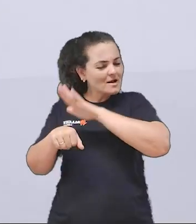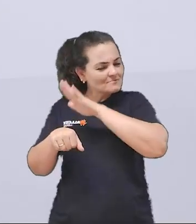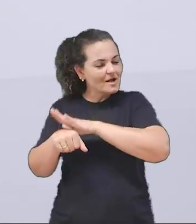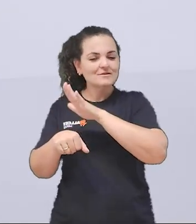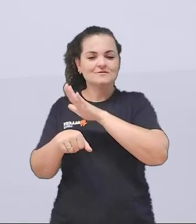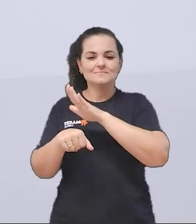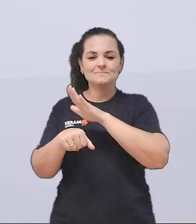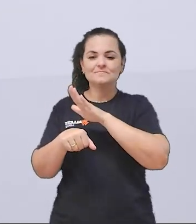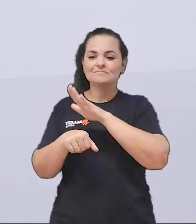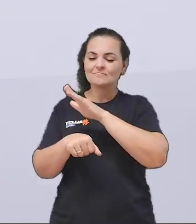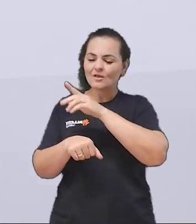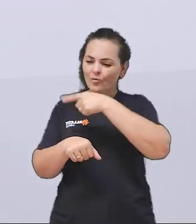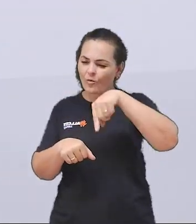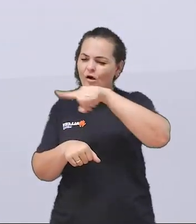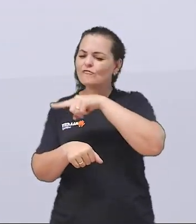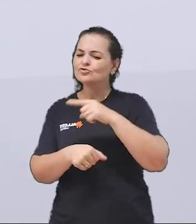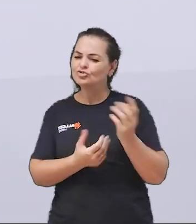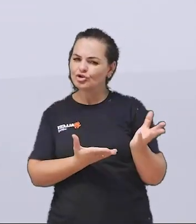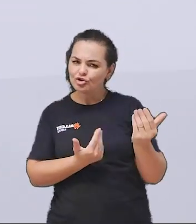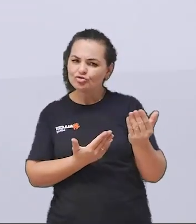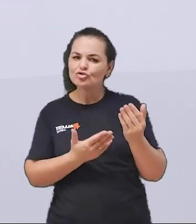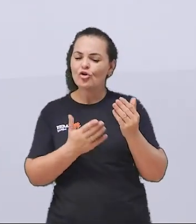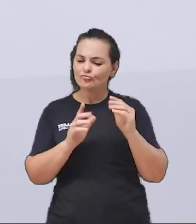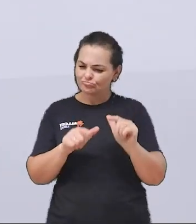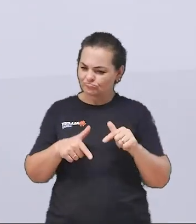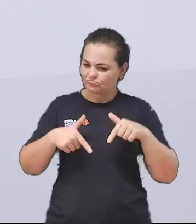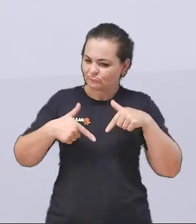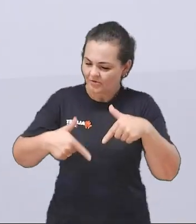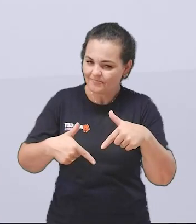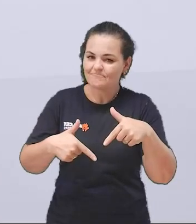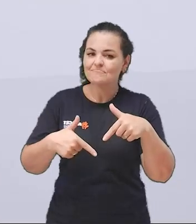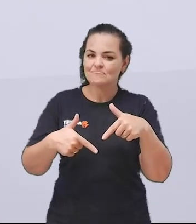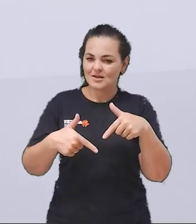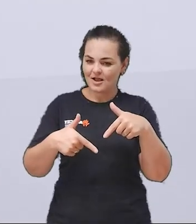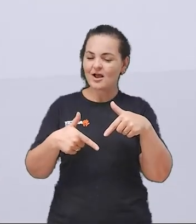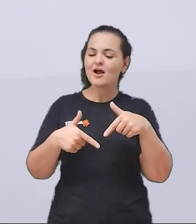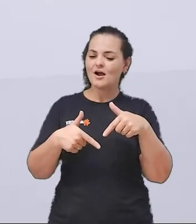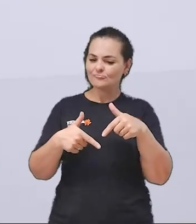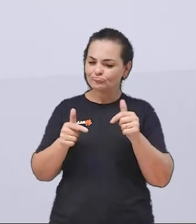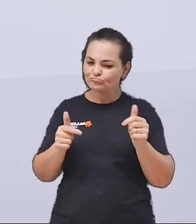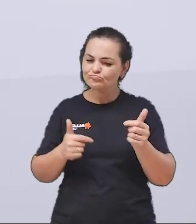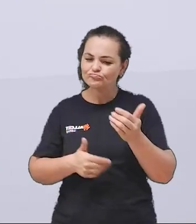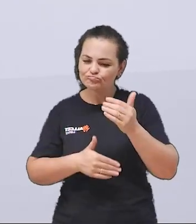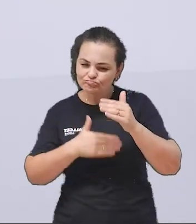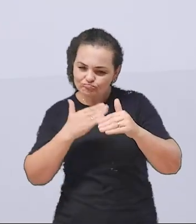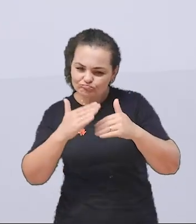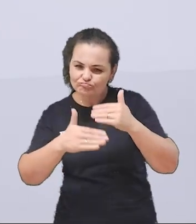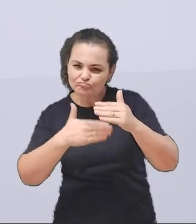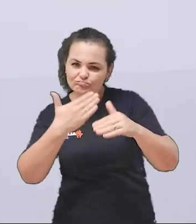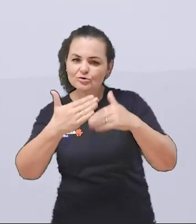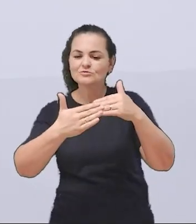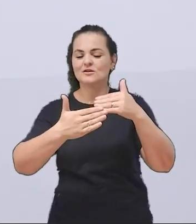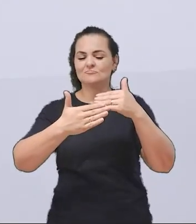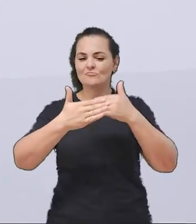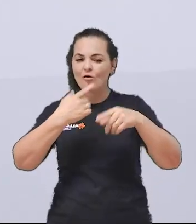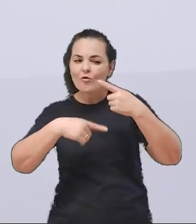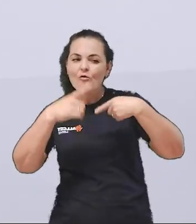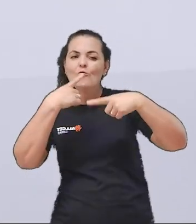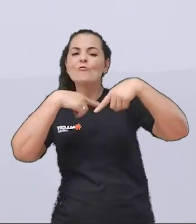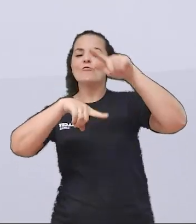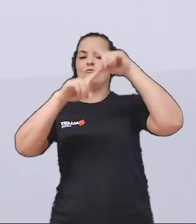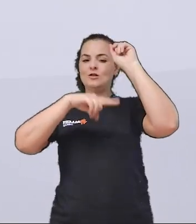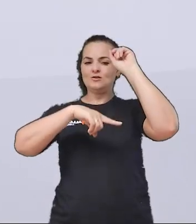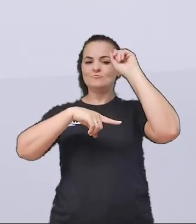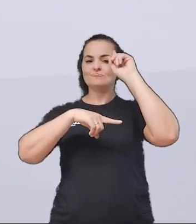mais que tenhamos mais e mais jovens empenhados dedicados em